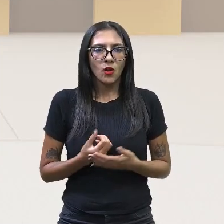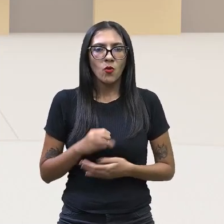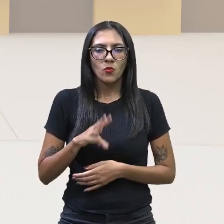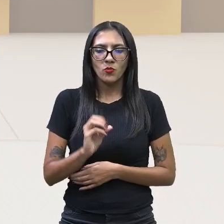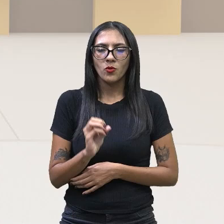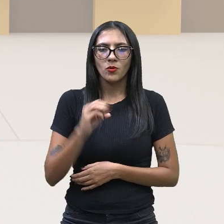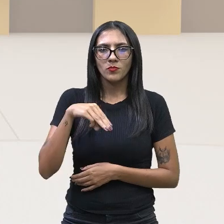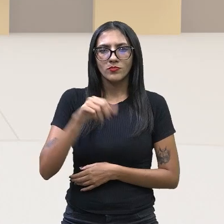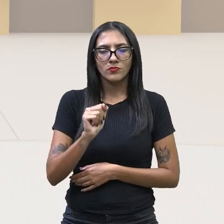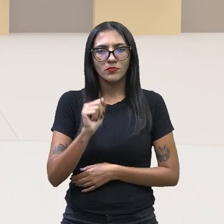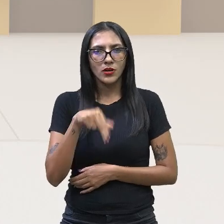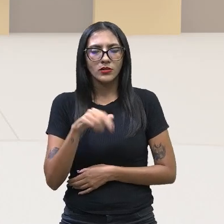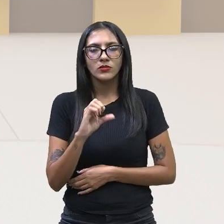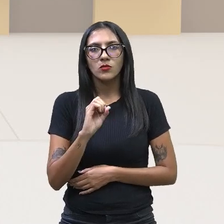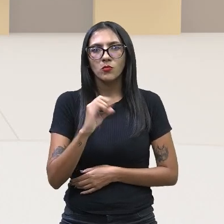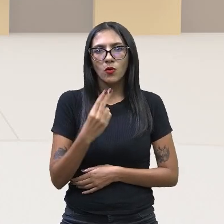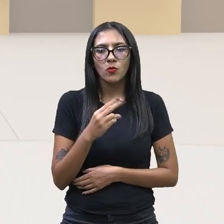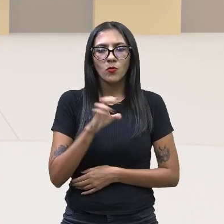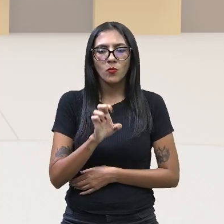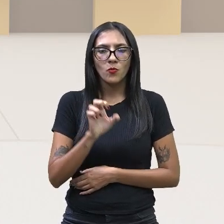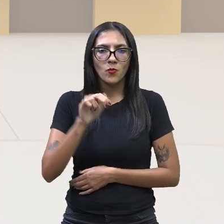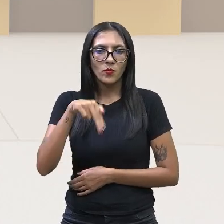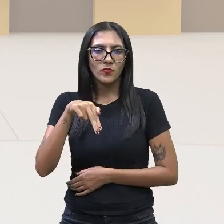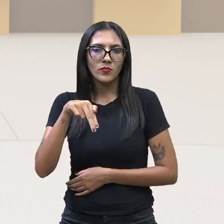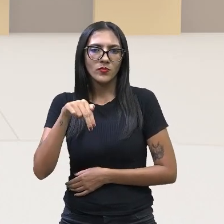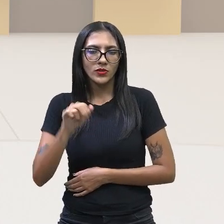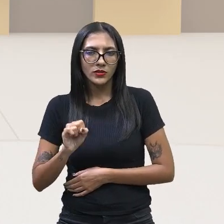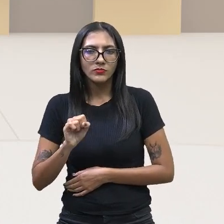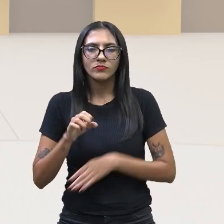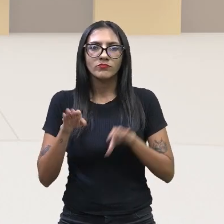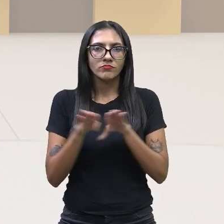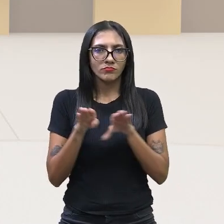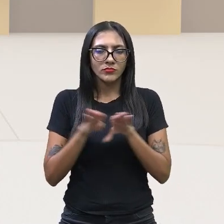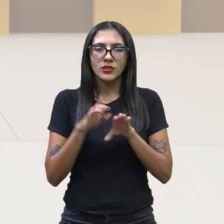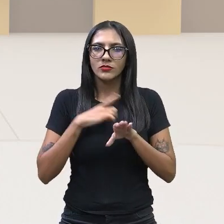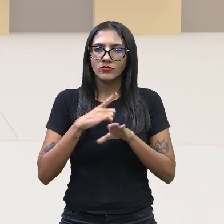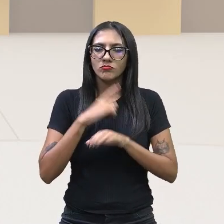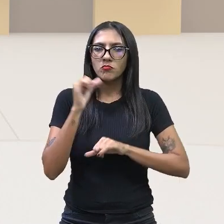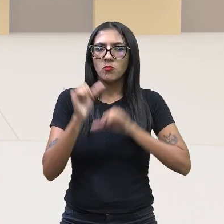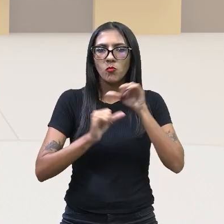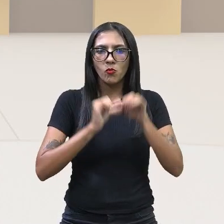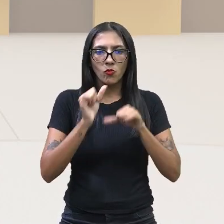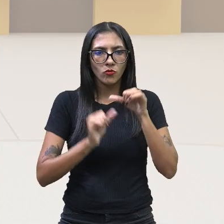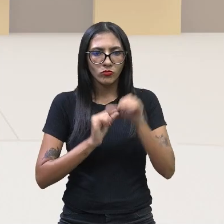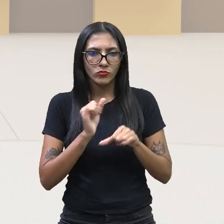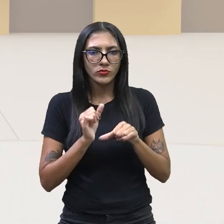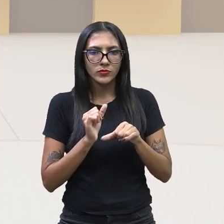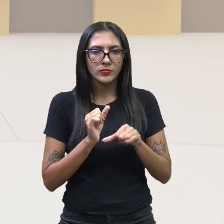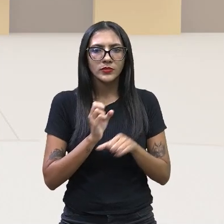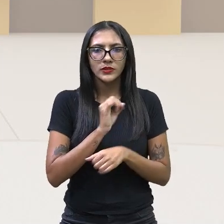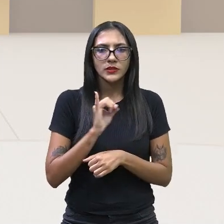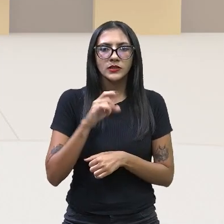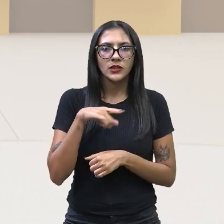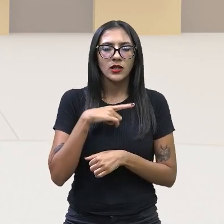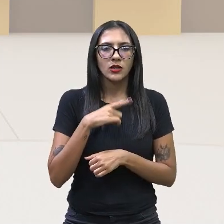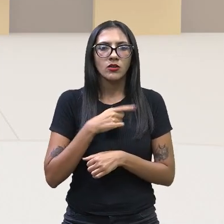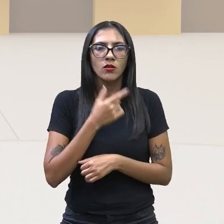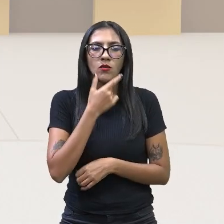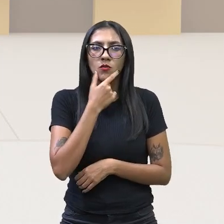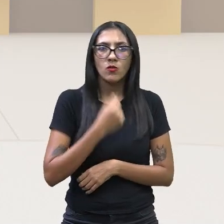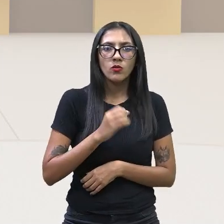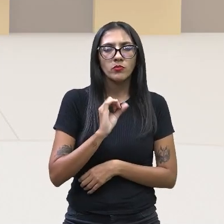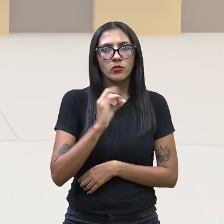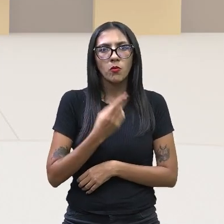Vai pronunciar um pouquinho mais o E, tá? Isso acontece no homem e na mulher. Man, man. Woman,